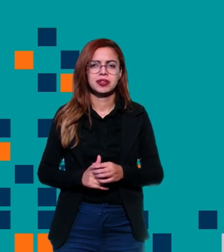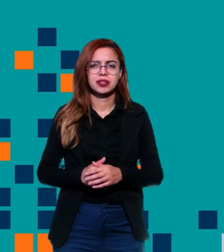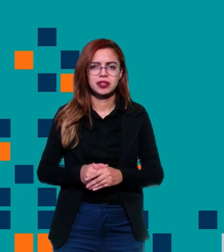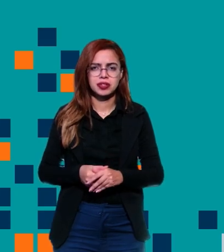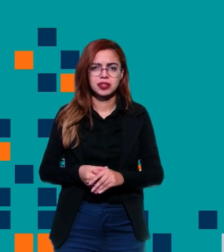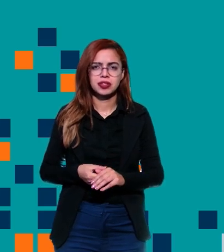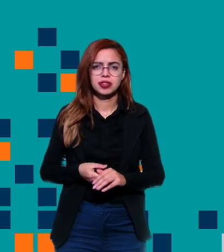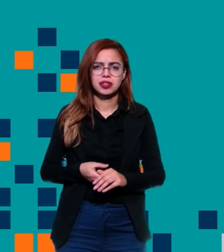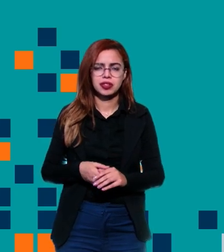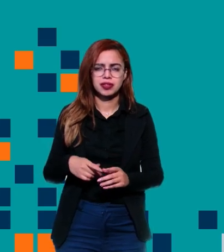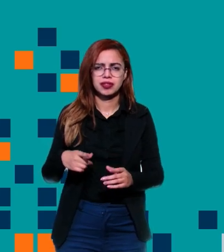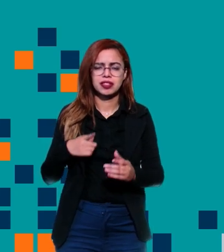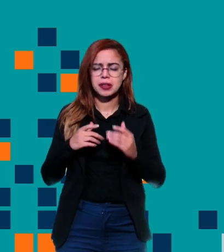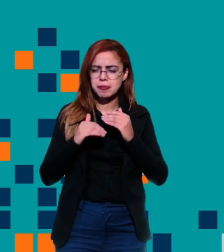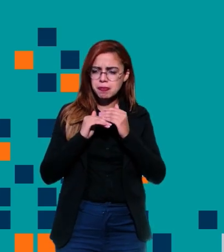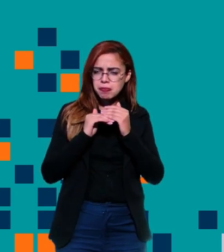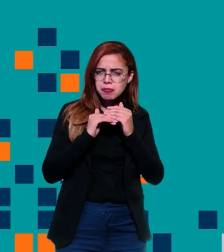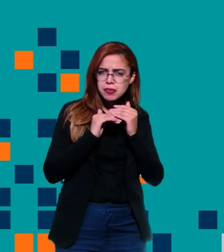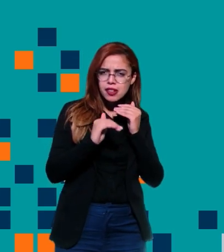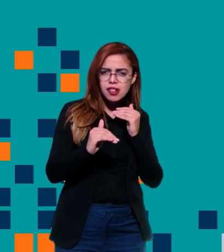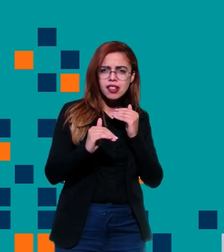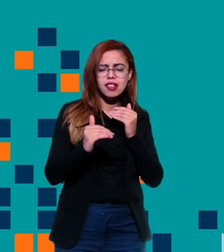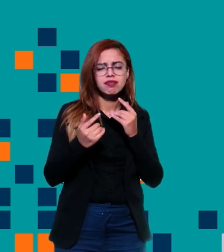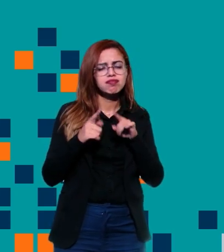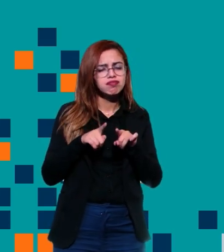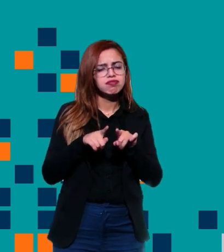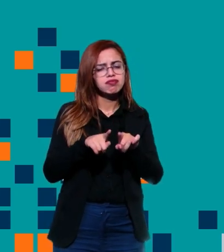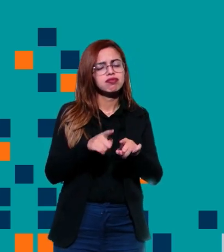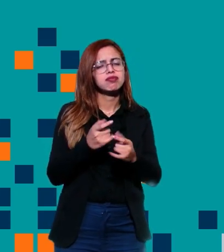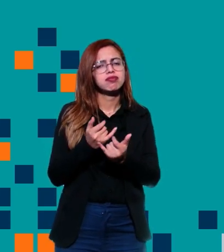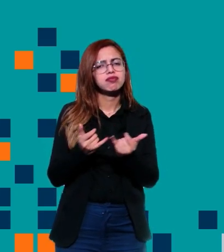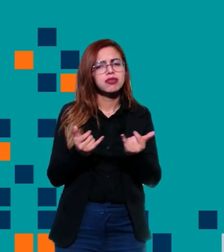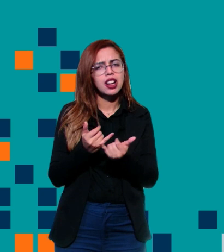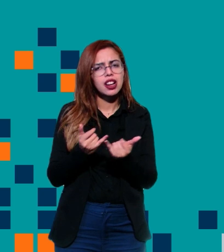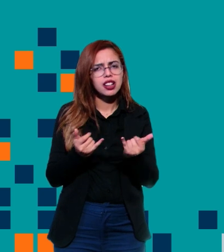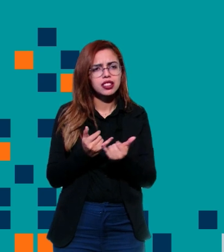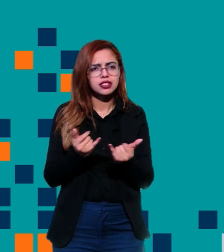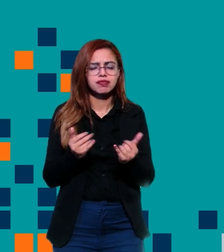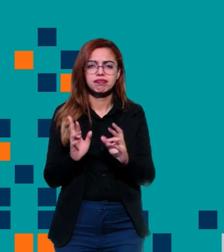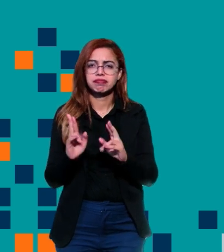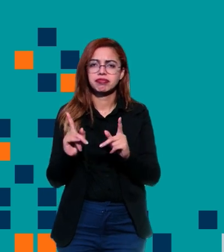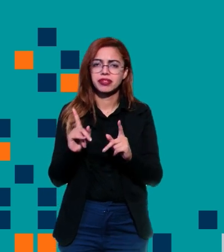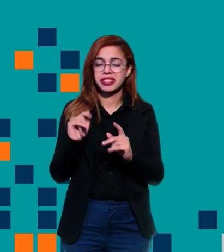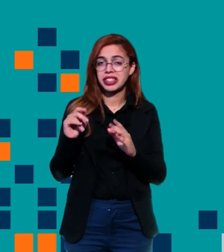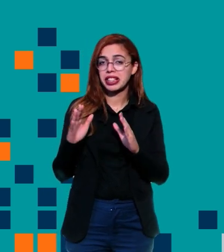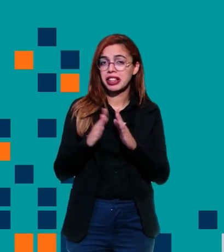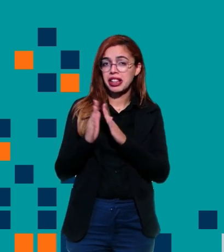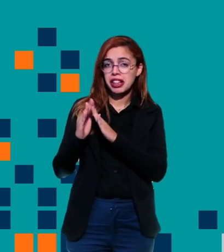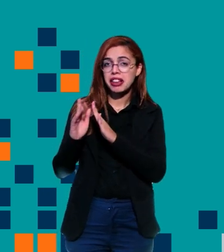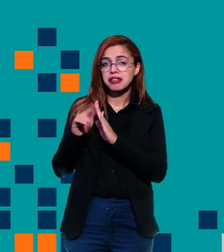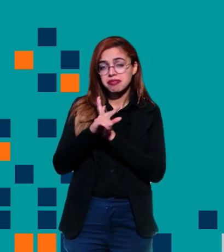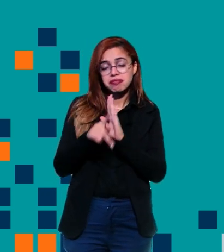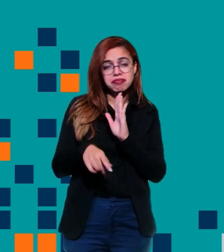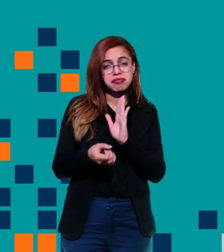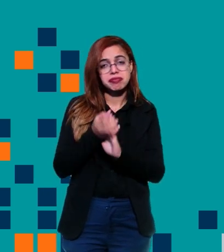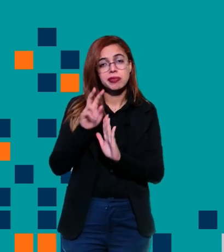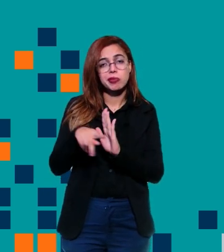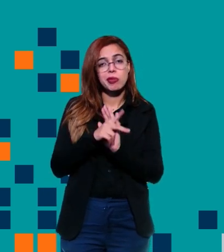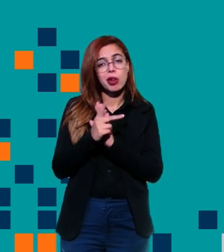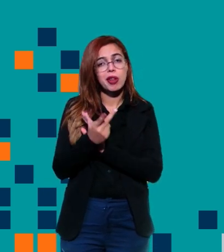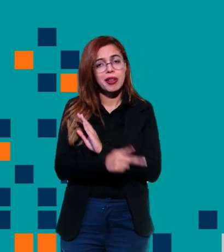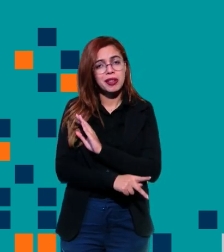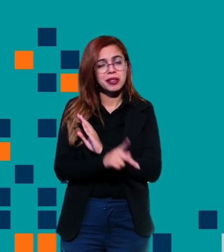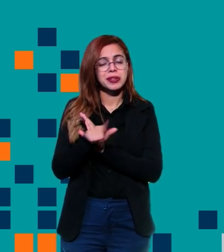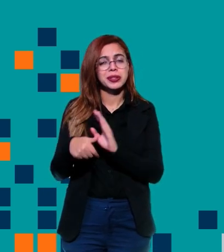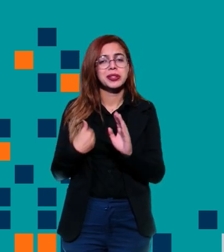tão ritmada, dessa forma, uma coisa meio indígena. Isso é a casa que ele fez para ele, na verdade, numa ilha onde a